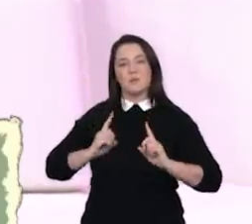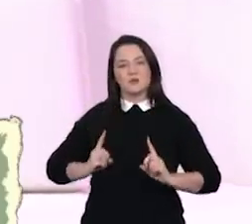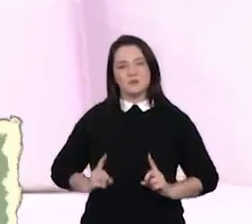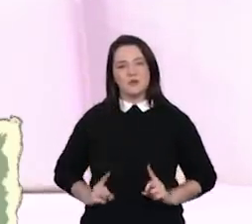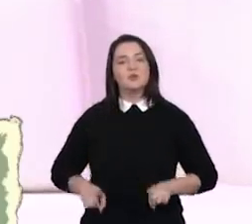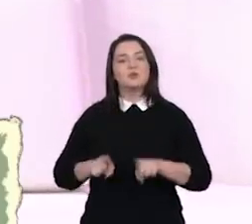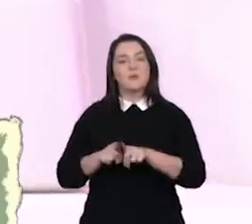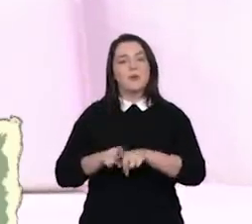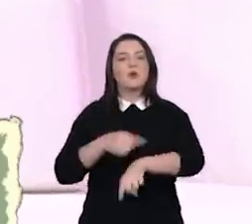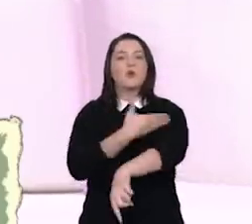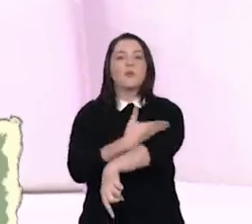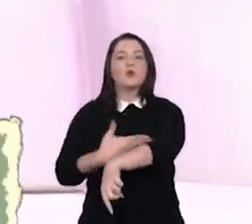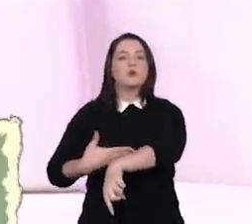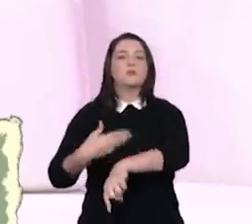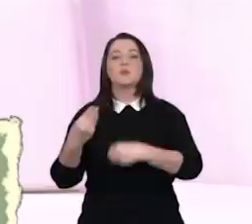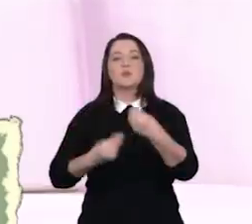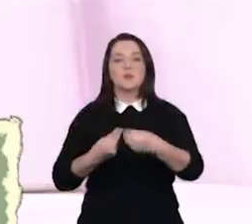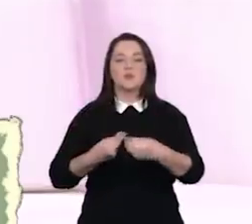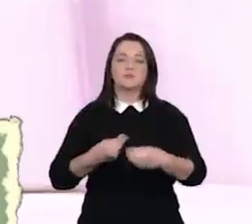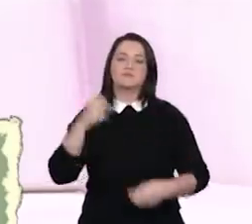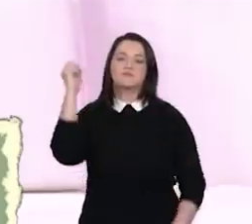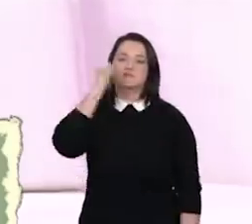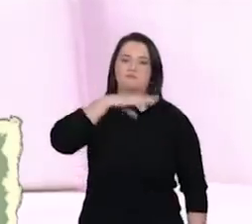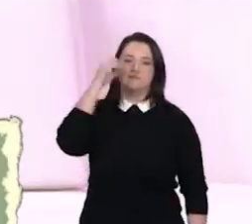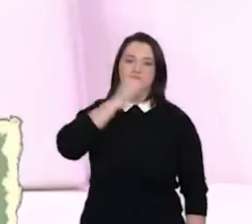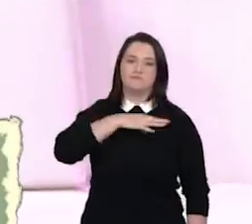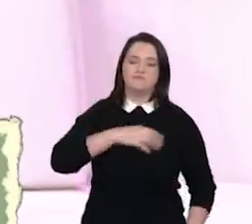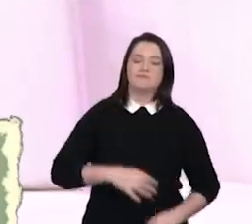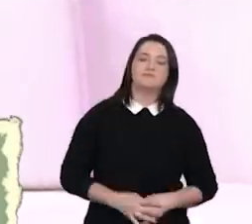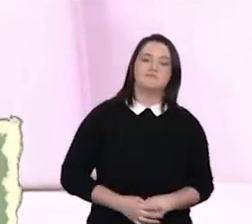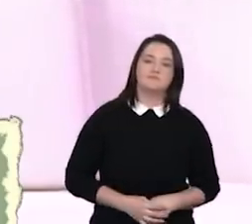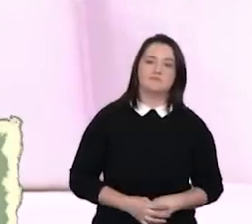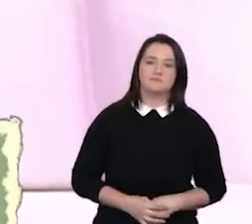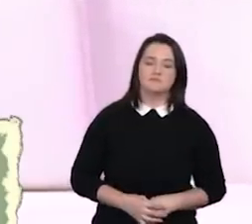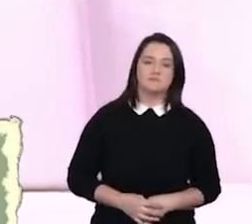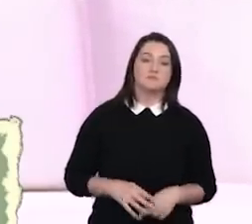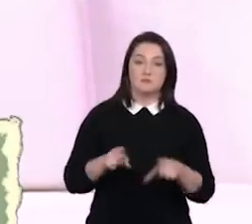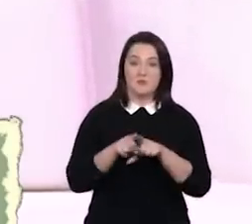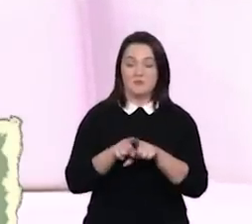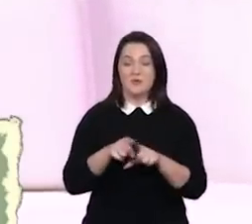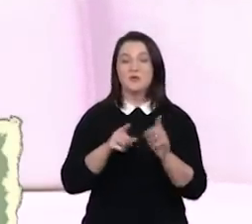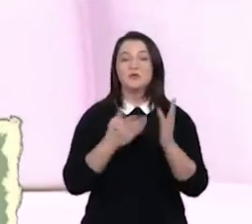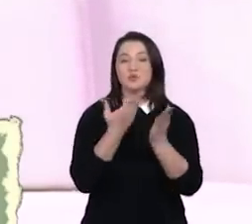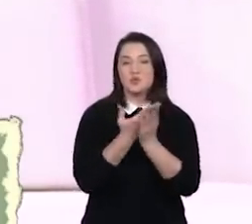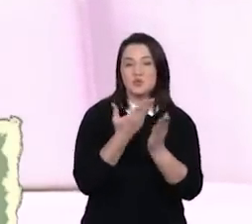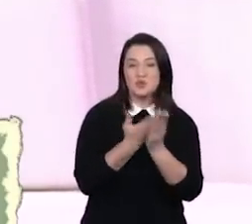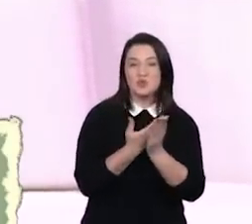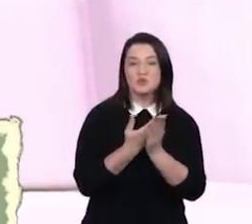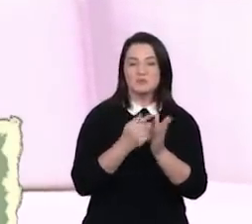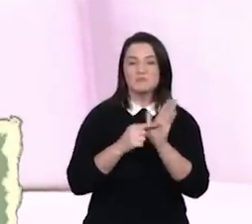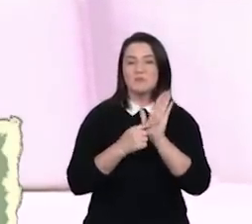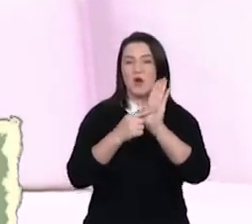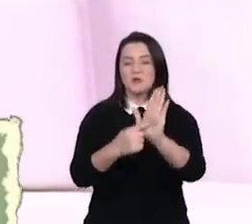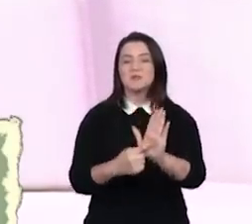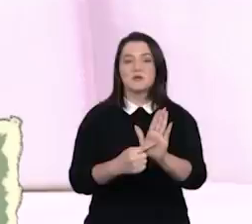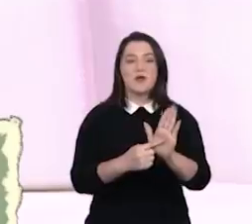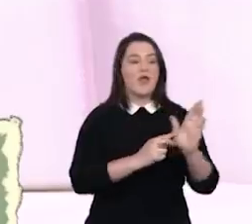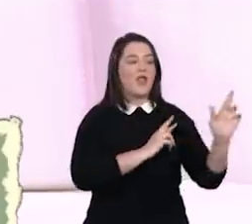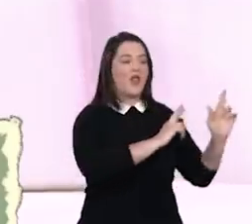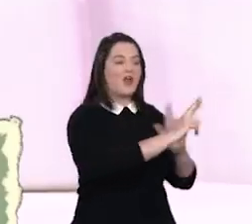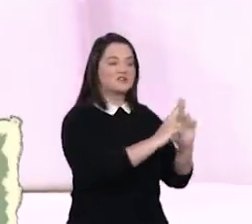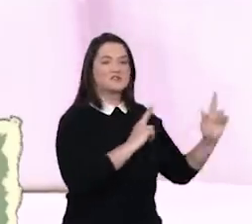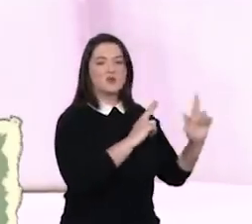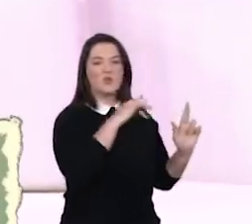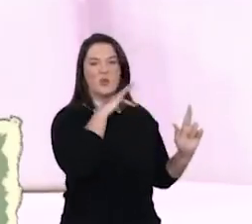comportamentos agressivos. Além disso, estudos indicam que uma relação conjugal insatisfatória